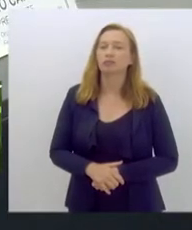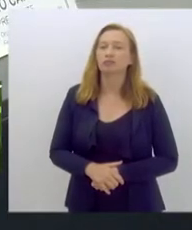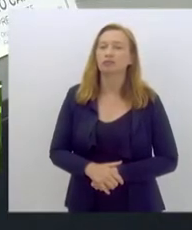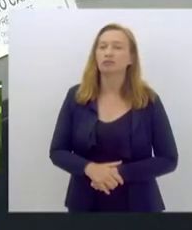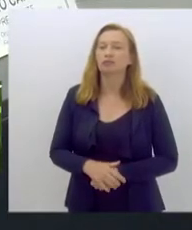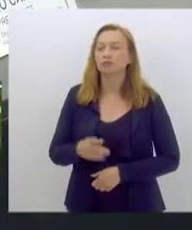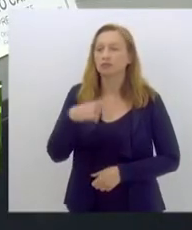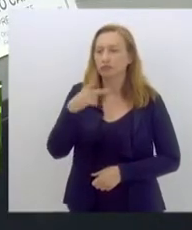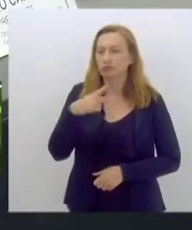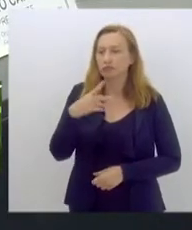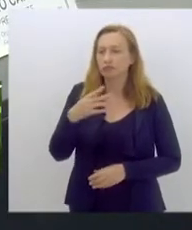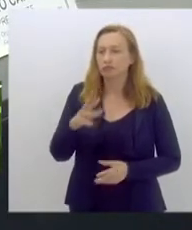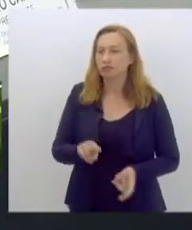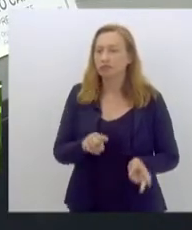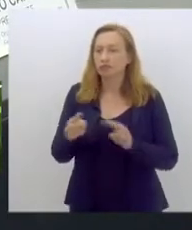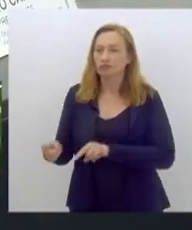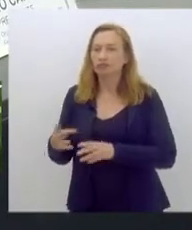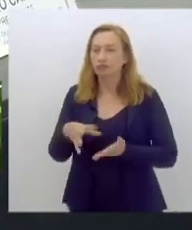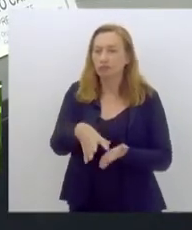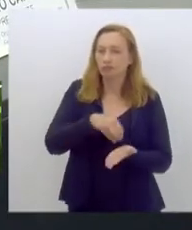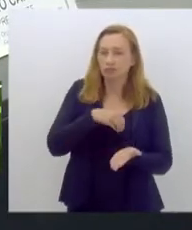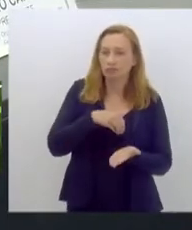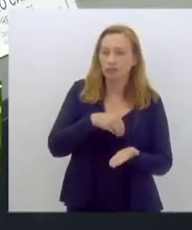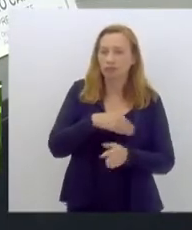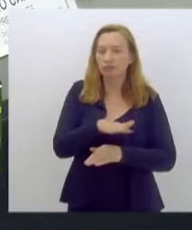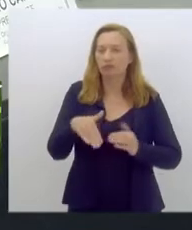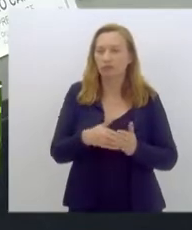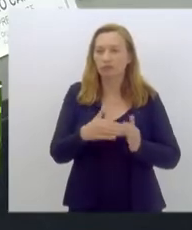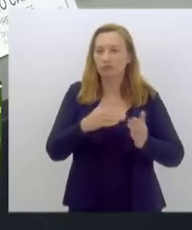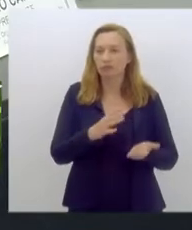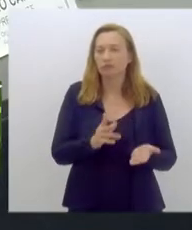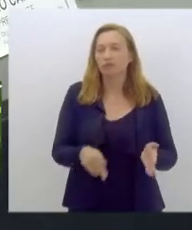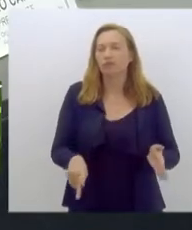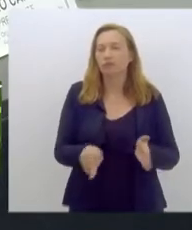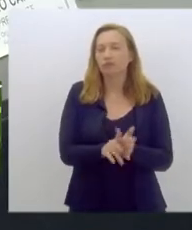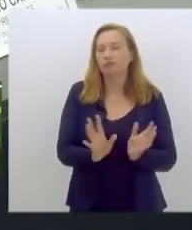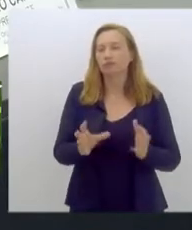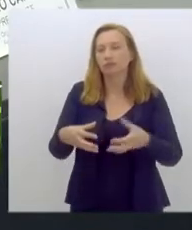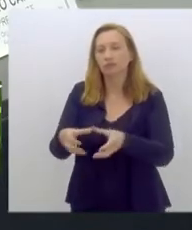Quero ressaltar que foi enviada a cópia com antecedência para todos os membros dessa comissão e